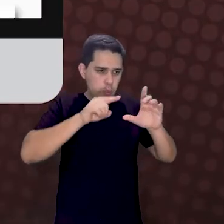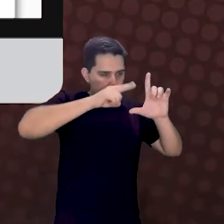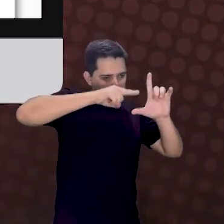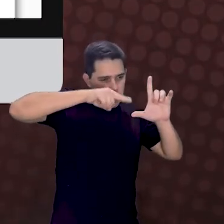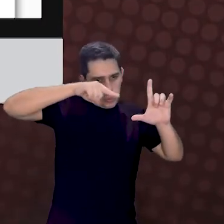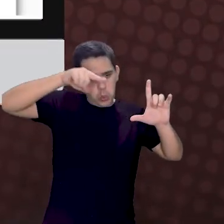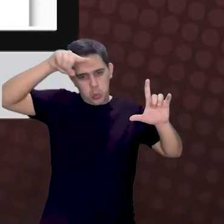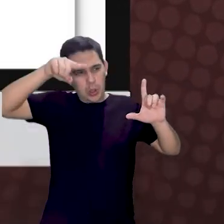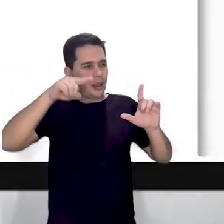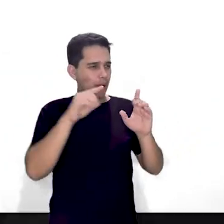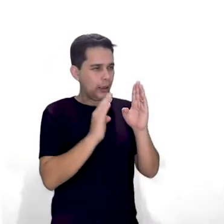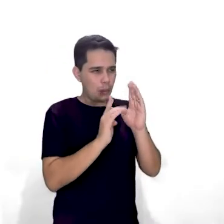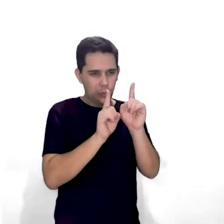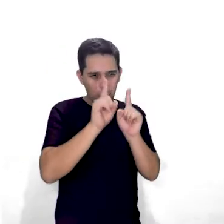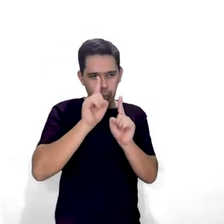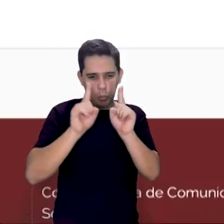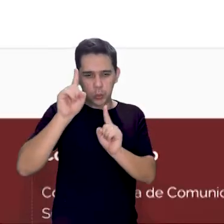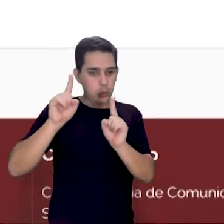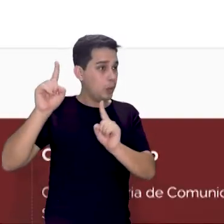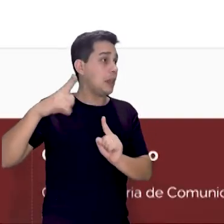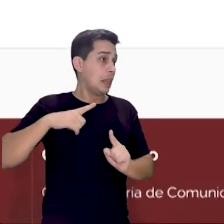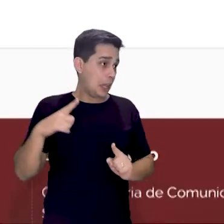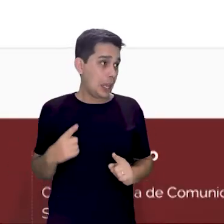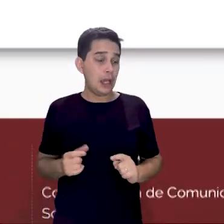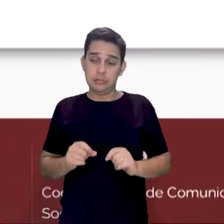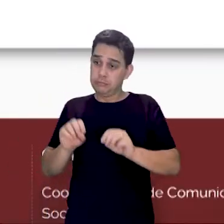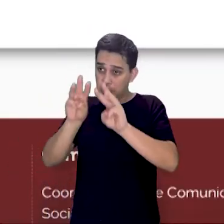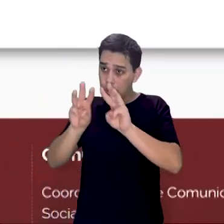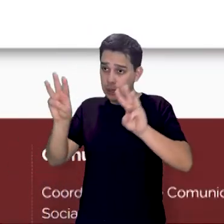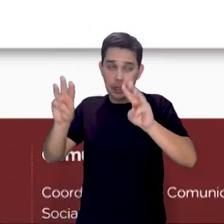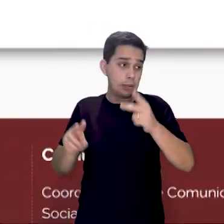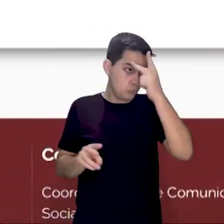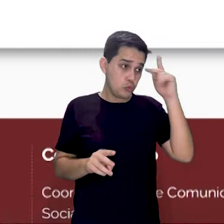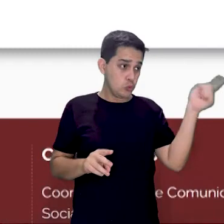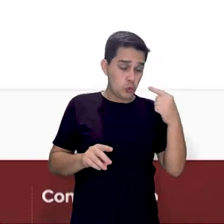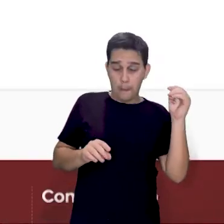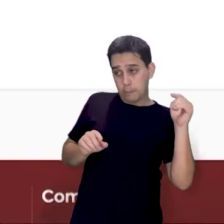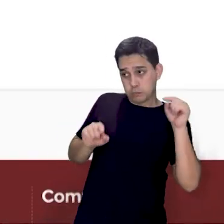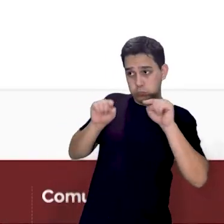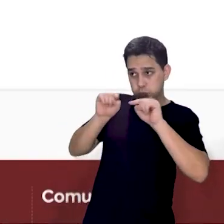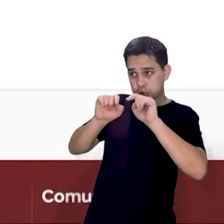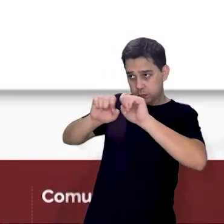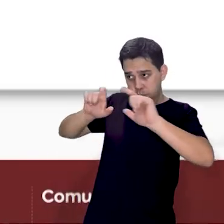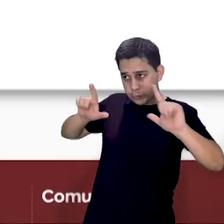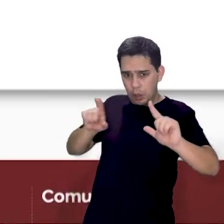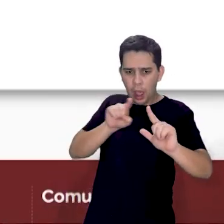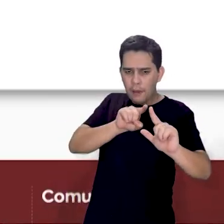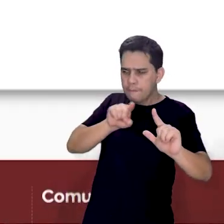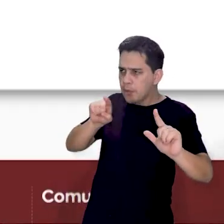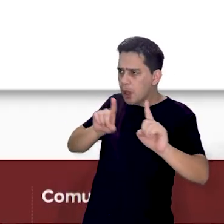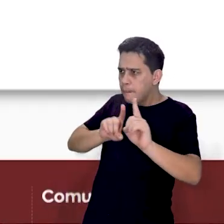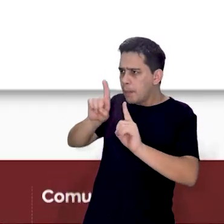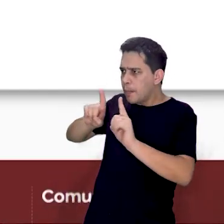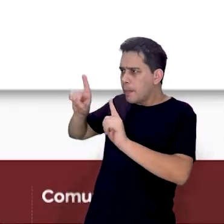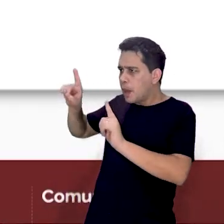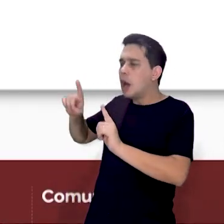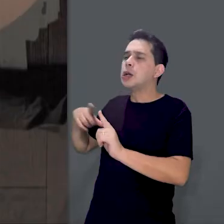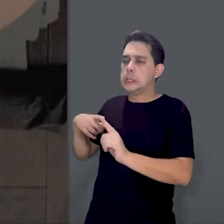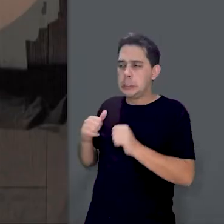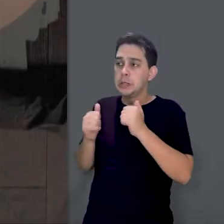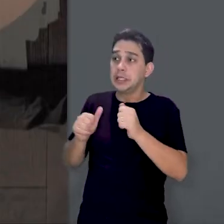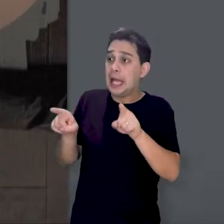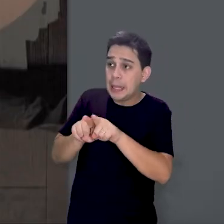pelo esse organismo. Lá a gente tem as denúncias sobre área criminal, em que é possível denunciar milícia, a